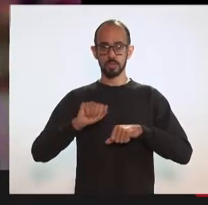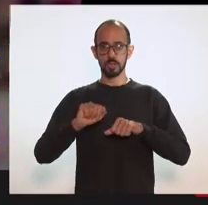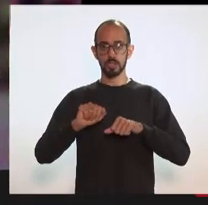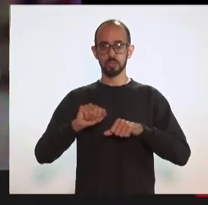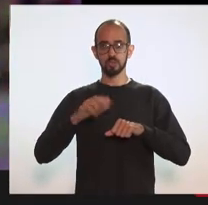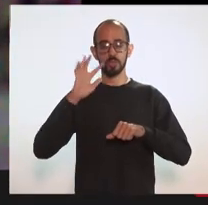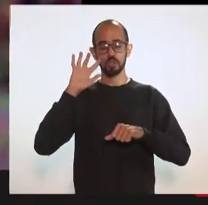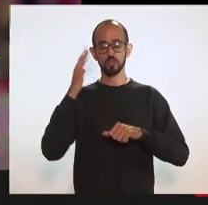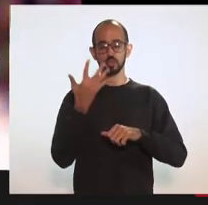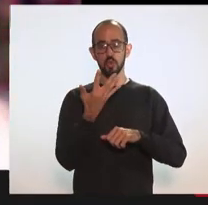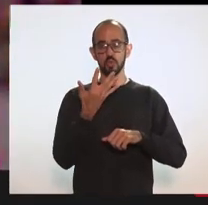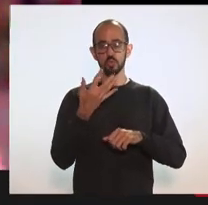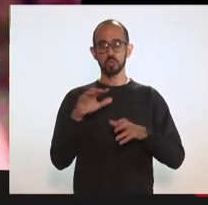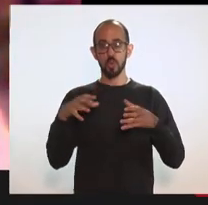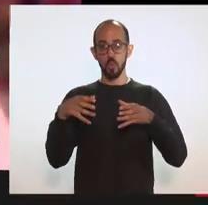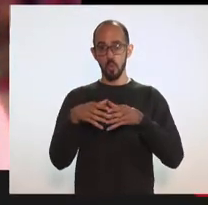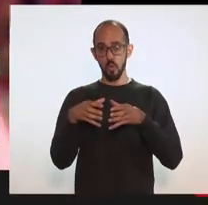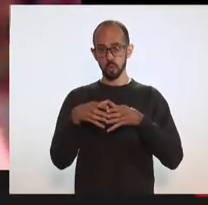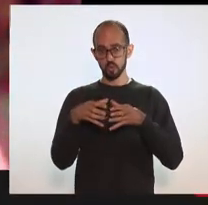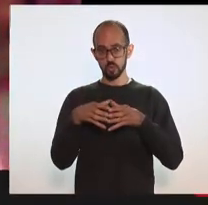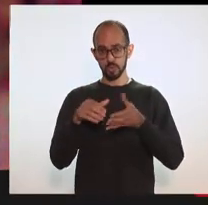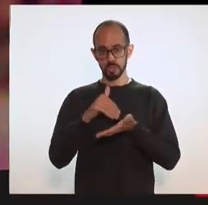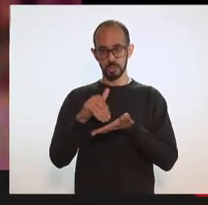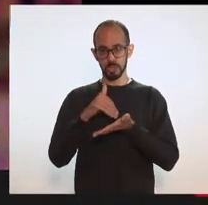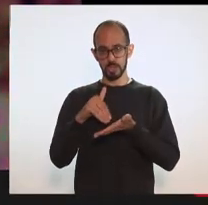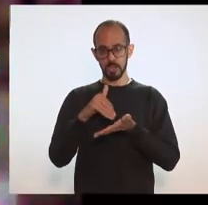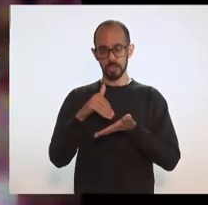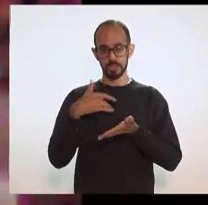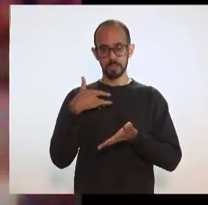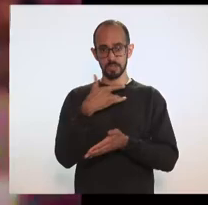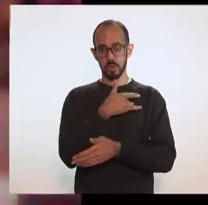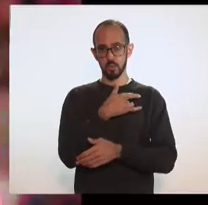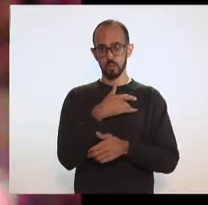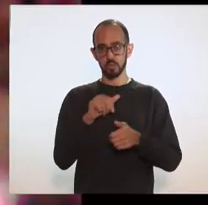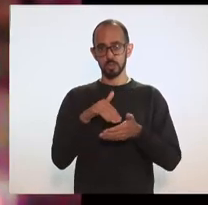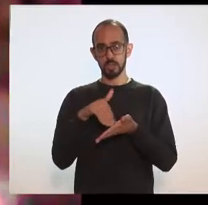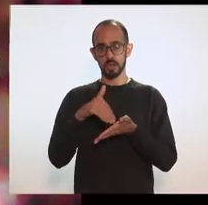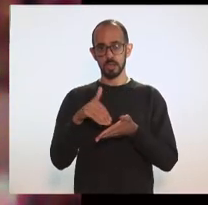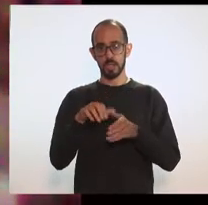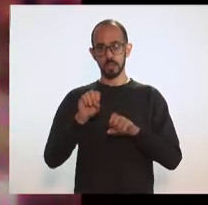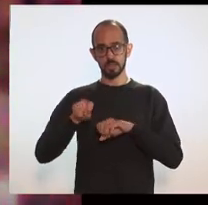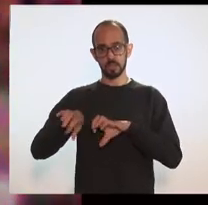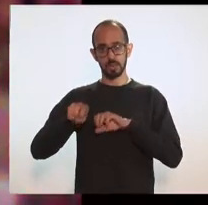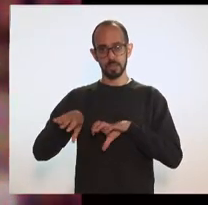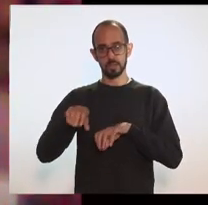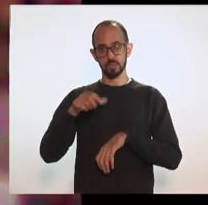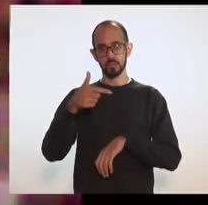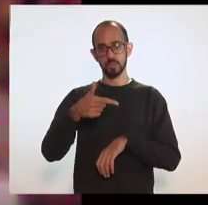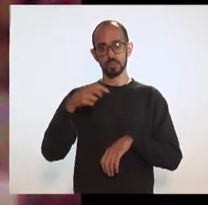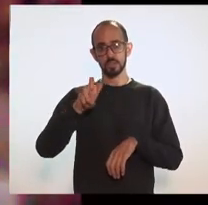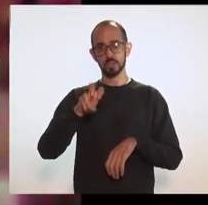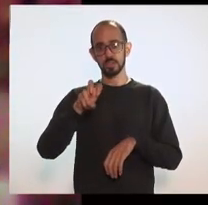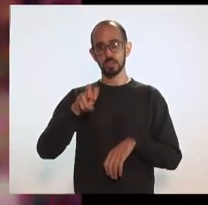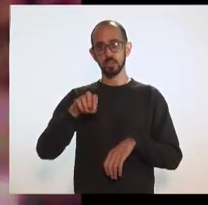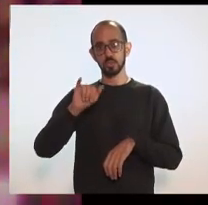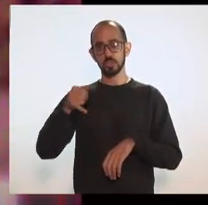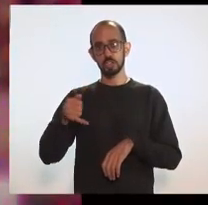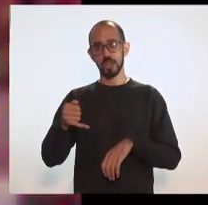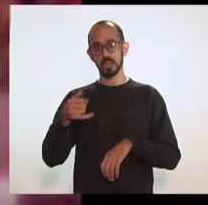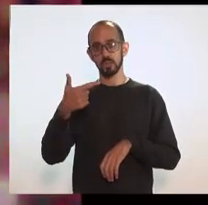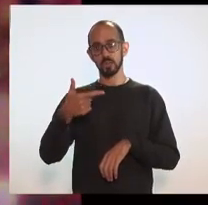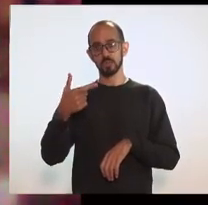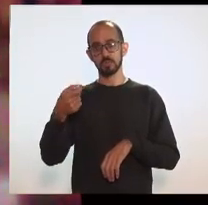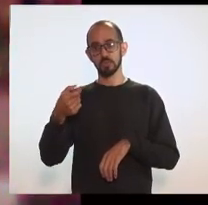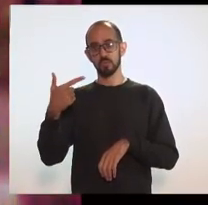resolução conjunta da secretaria de estado de saúde para Secretaria de Estado de Educação de 25 de Janeiro 2021 essa